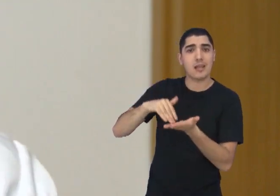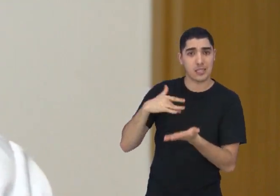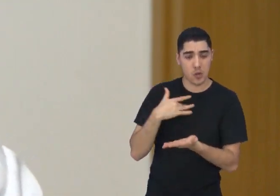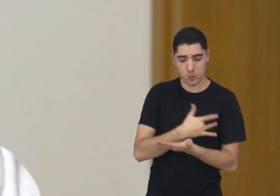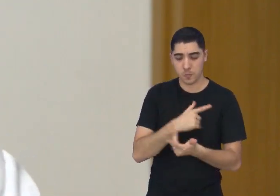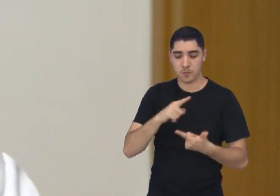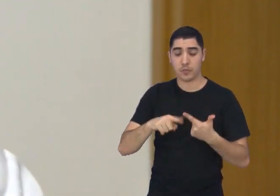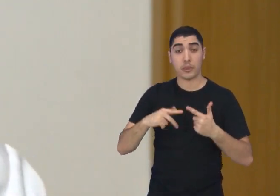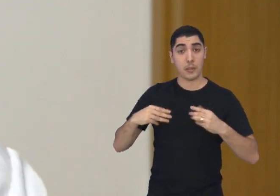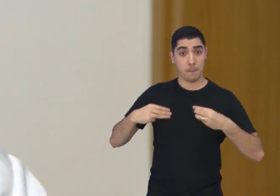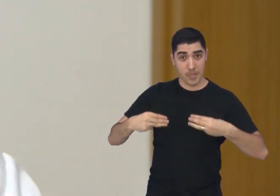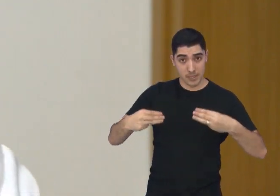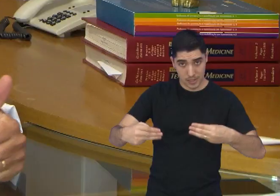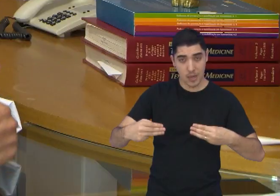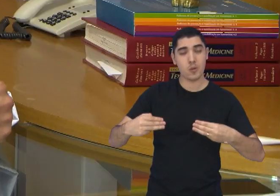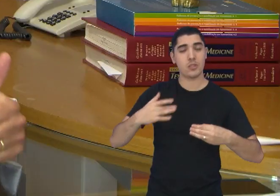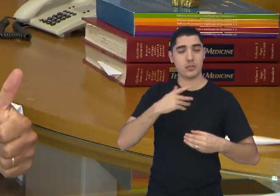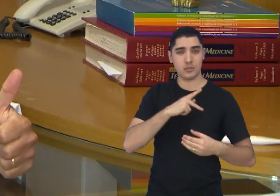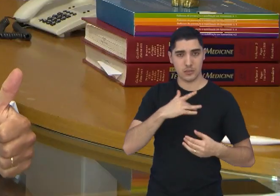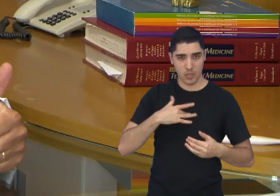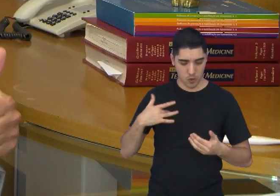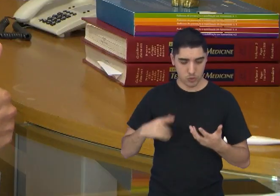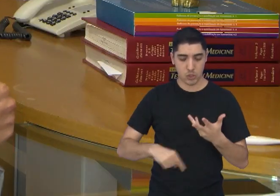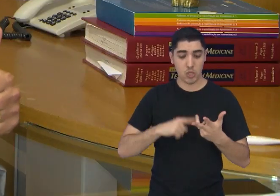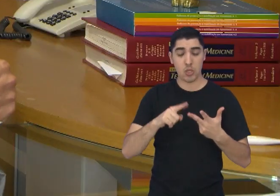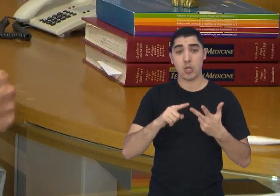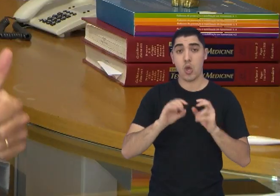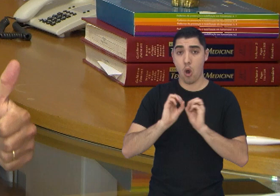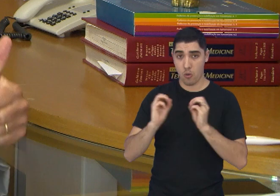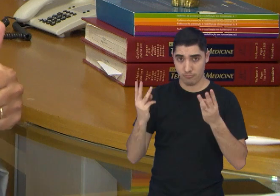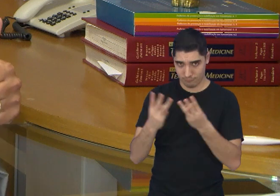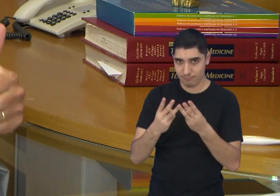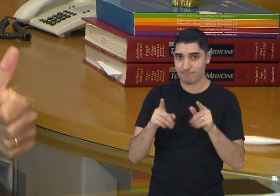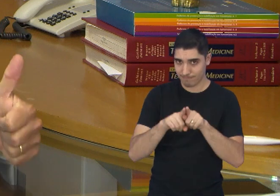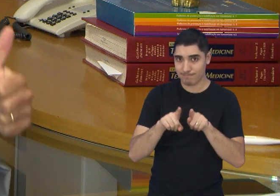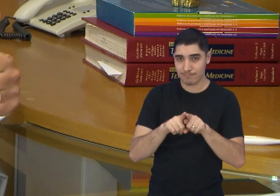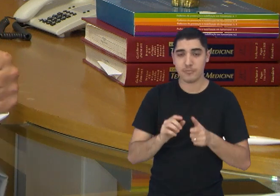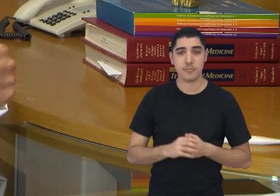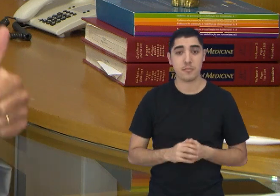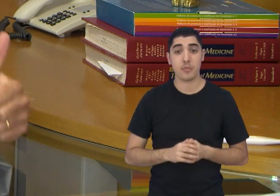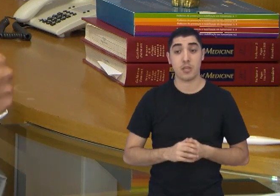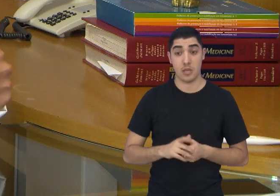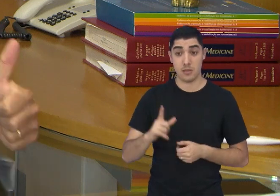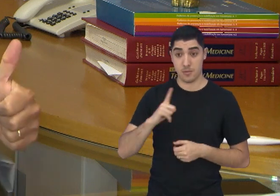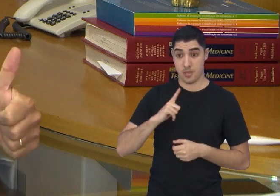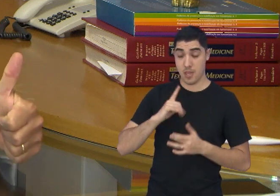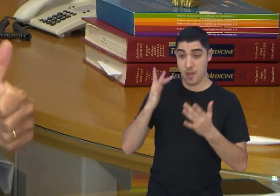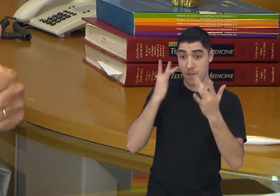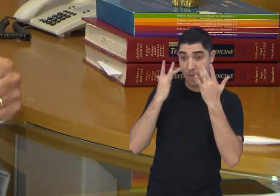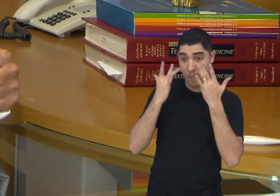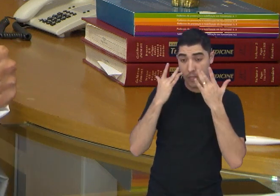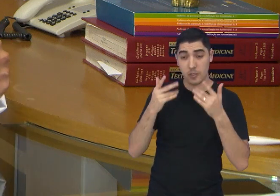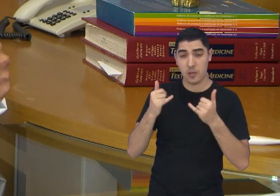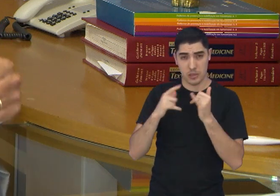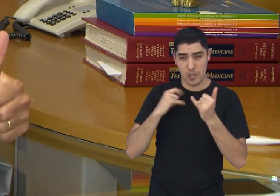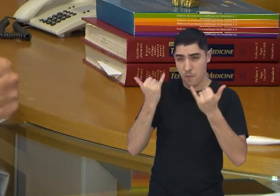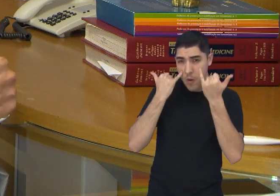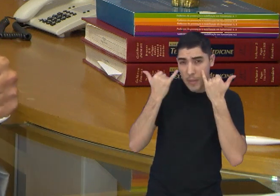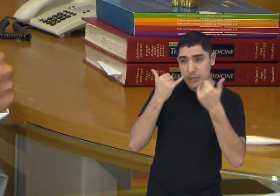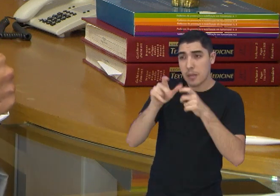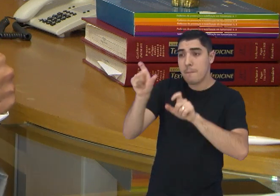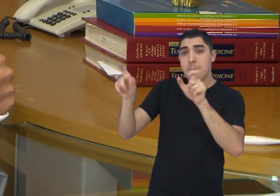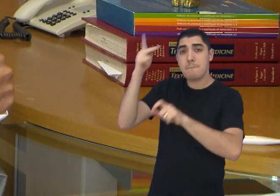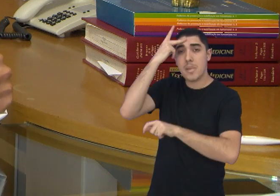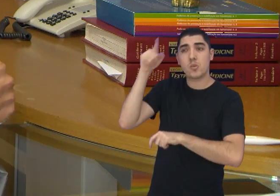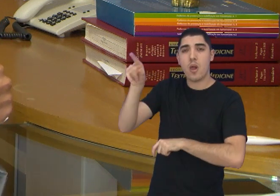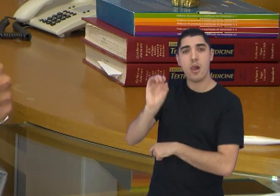da Saúde e OMS. Existem informações dirigidas para pessoas leigas em